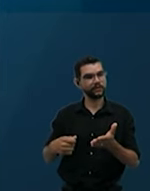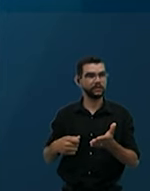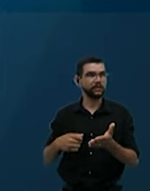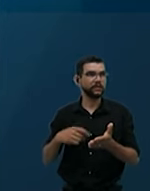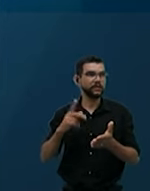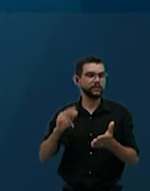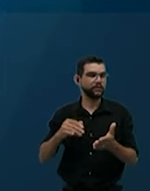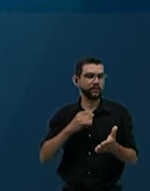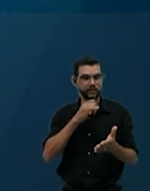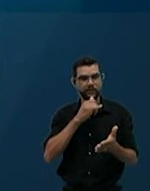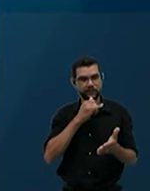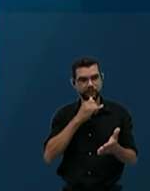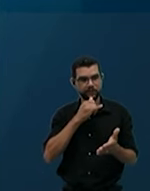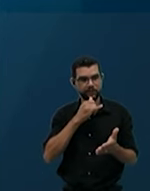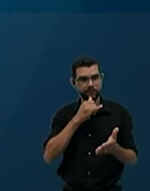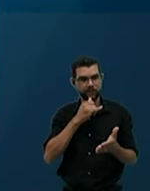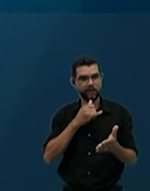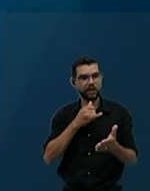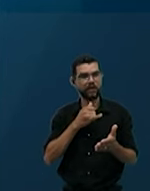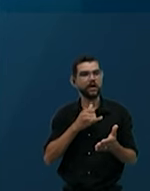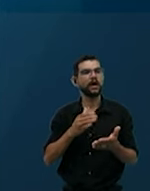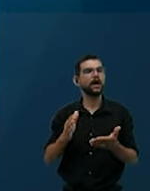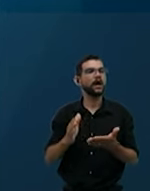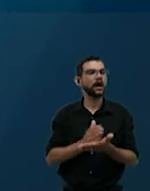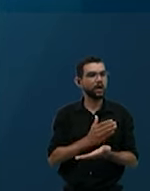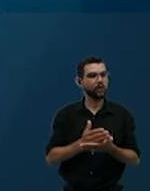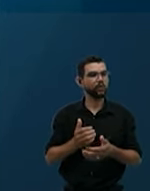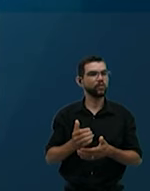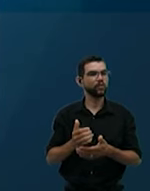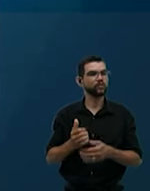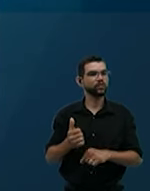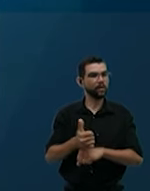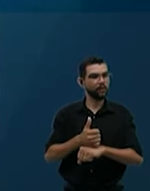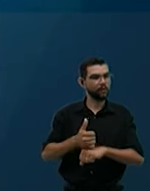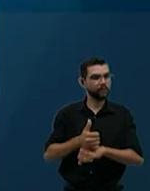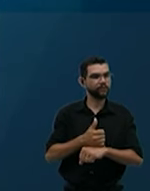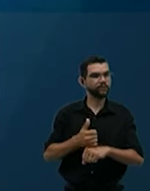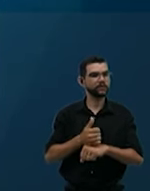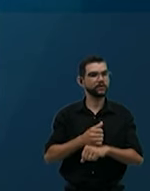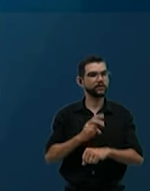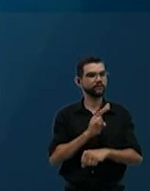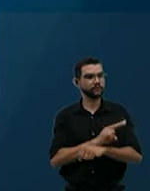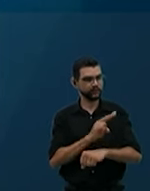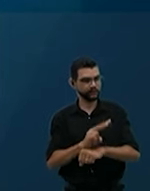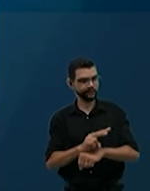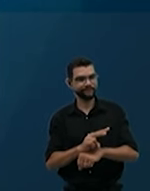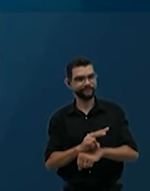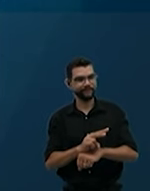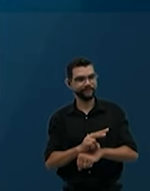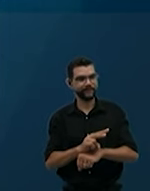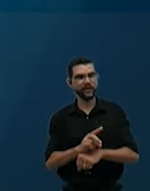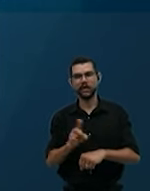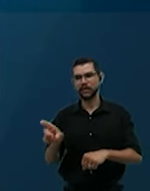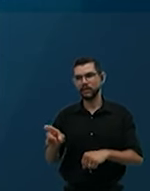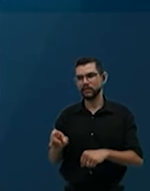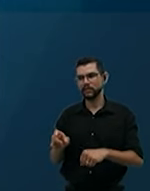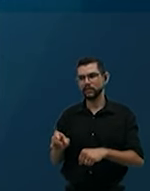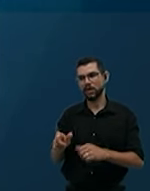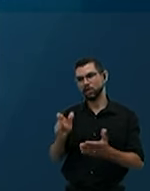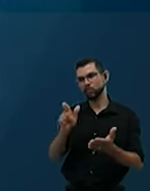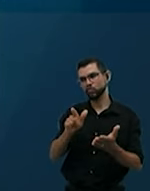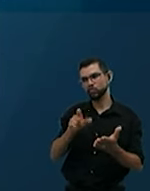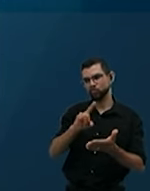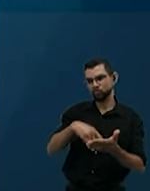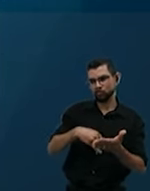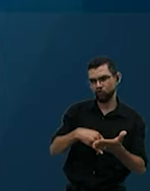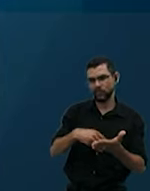vigilantes, muitas empresas fecham no decorrer dos 25 anos, essas pessoas ficam impossibilitadas de obter esse documento. E aí o que a legislação